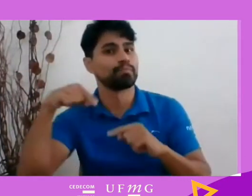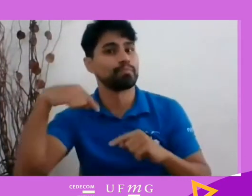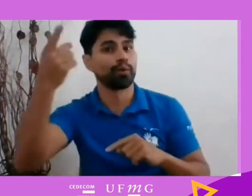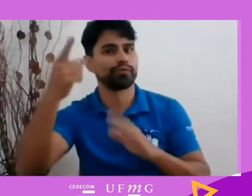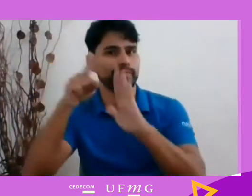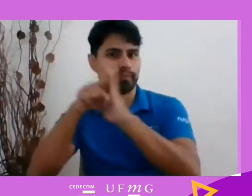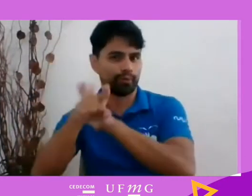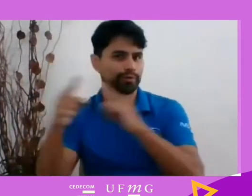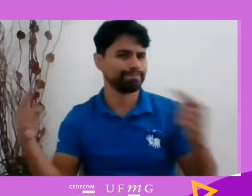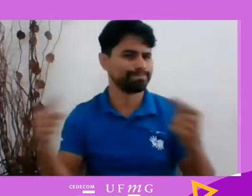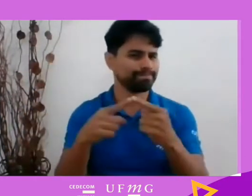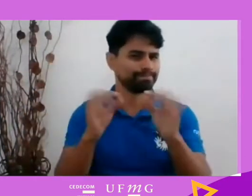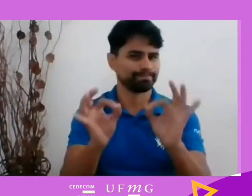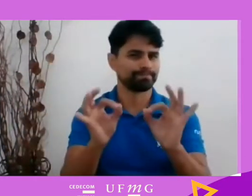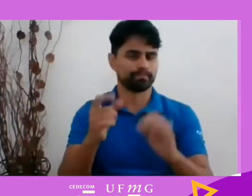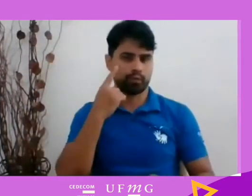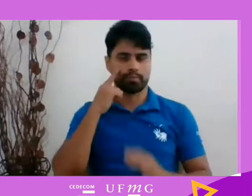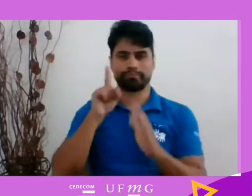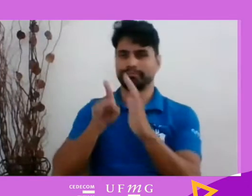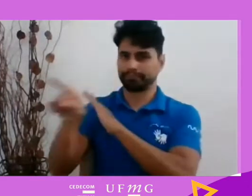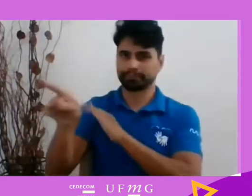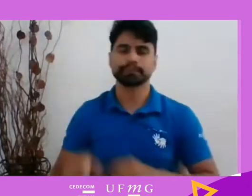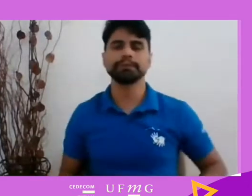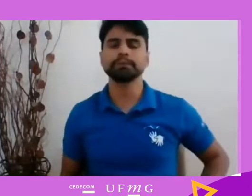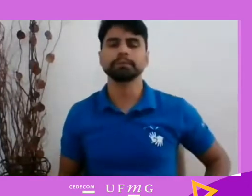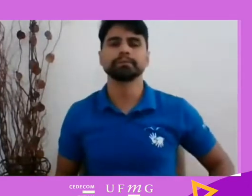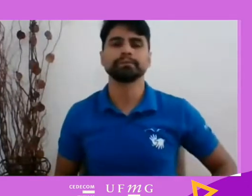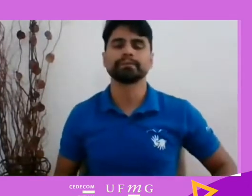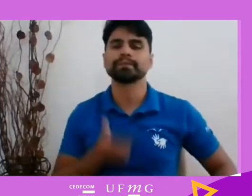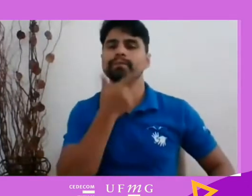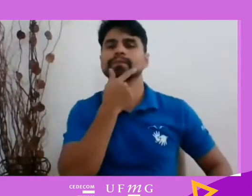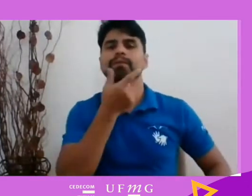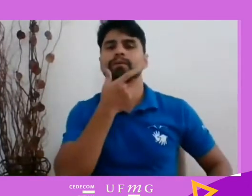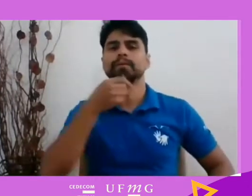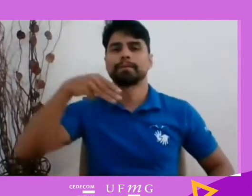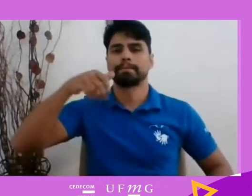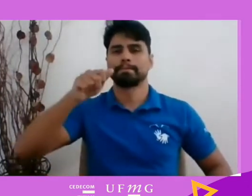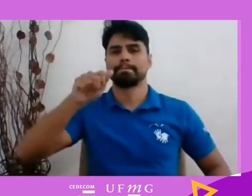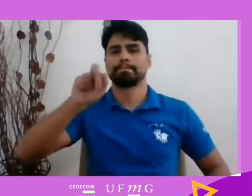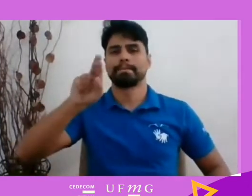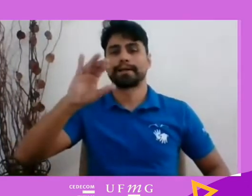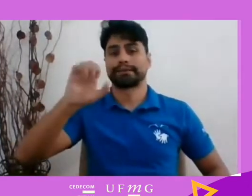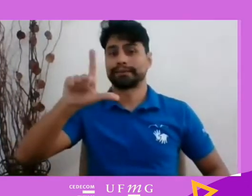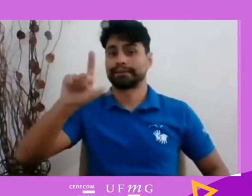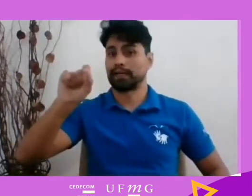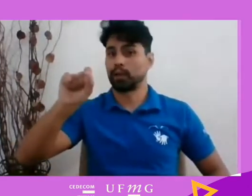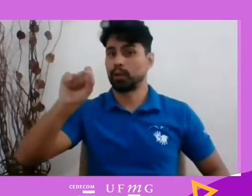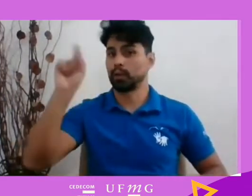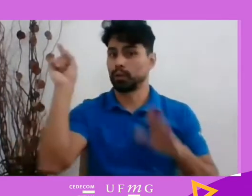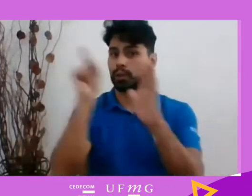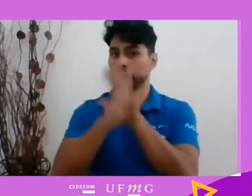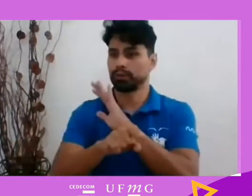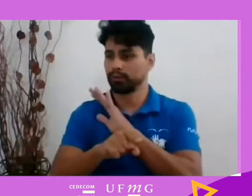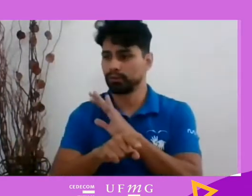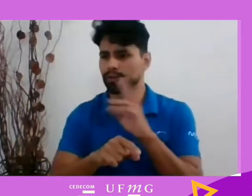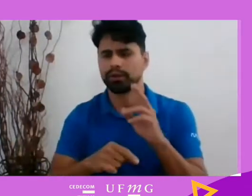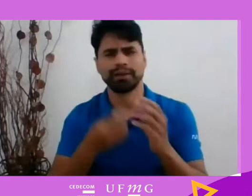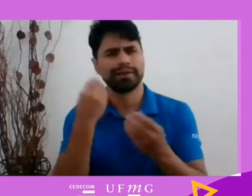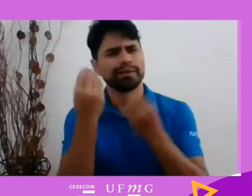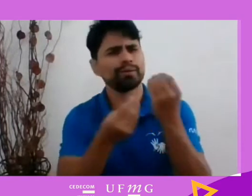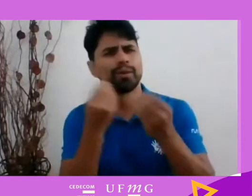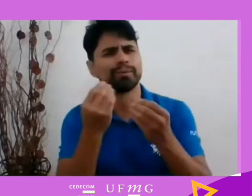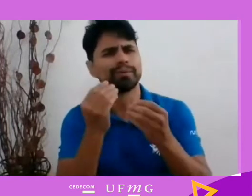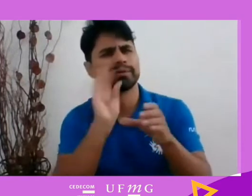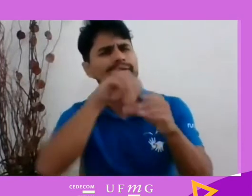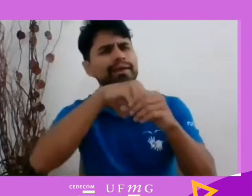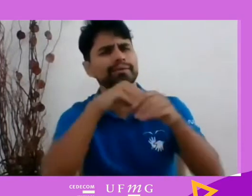do Marcelo Lopes. Ele comentou que gostaria de saber um pouco mais sobre os algoritmos das redes sociais que guiam usuários para